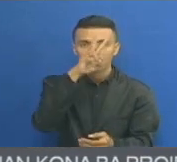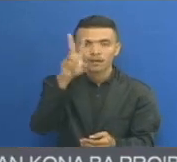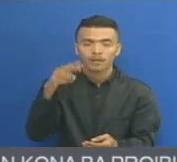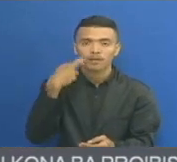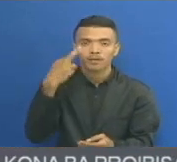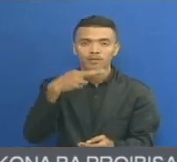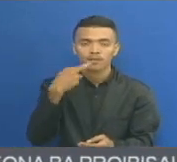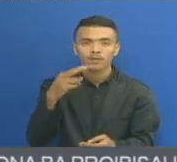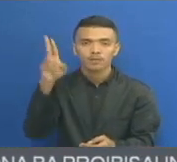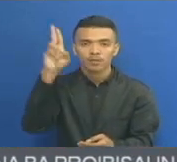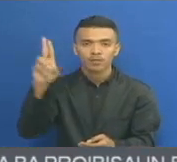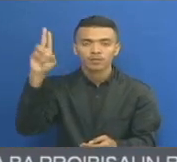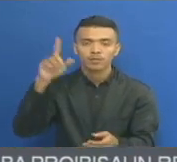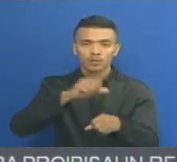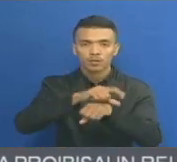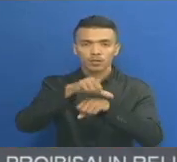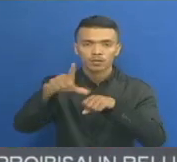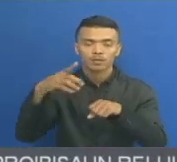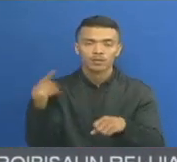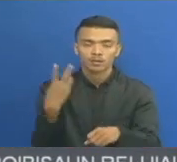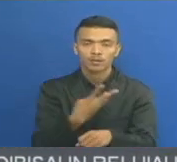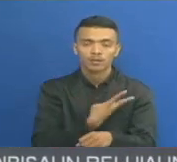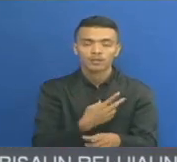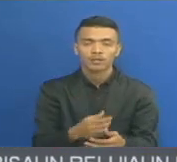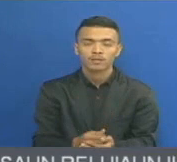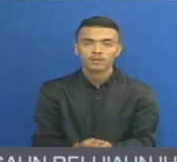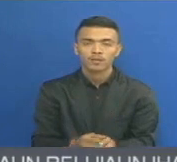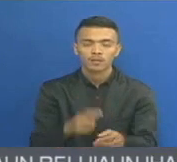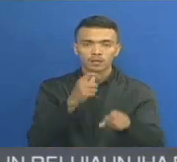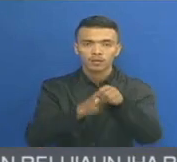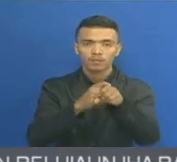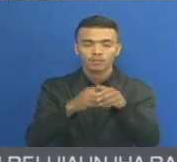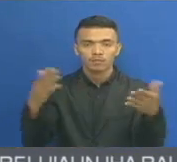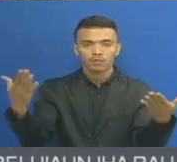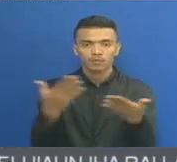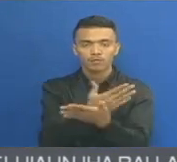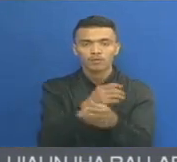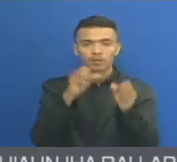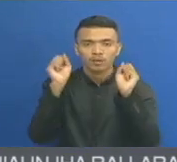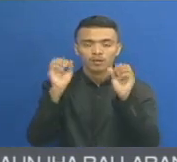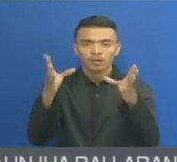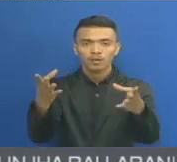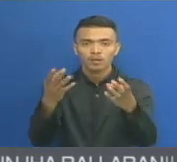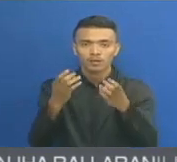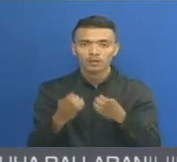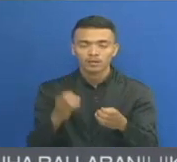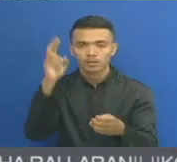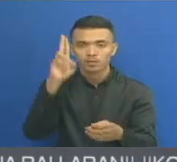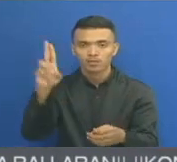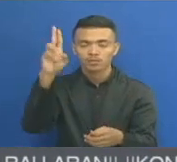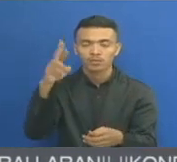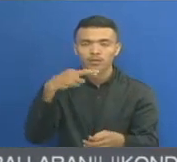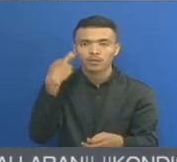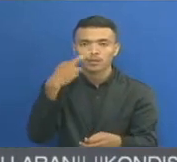ku uze hari lokal itenia. Mai be agorane ho tempo dene ne be moderno. Ami akar uze hari dene be